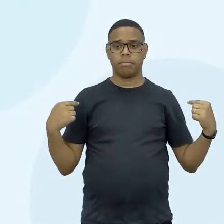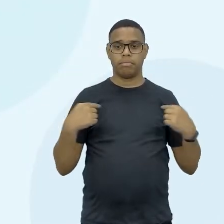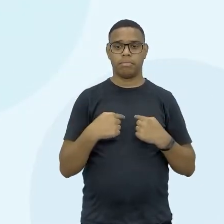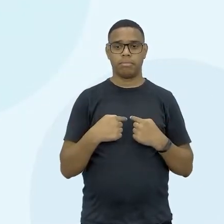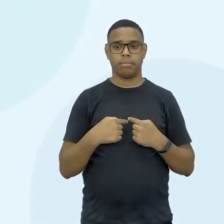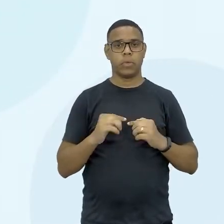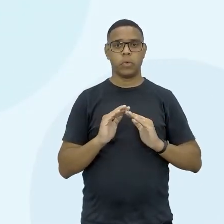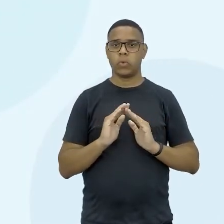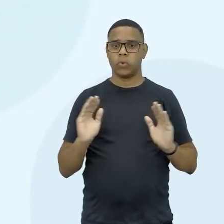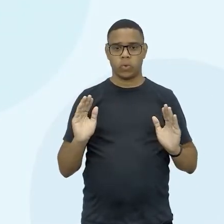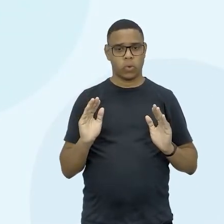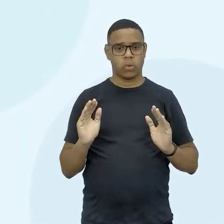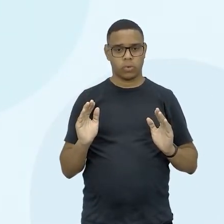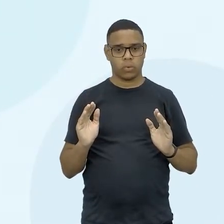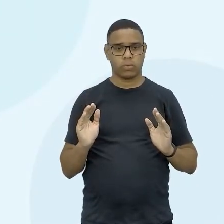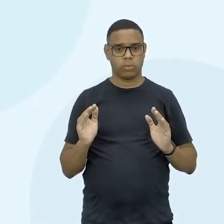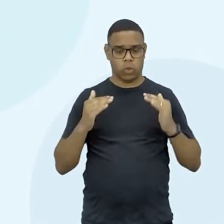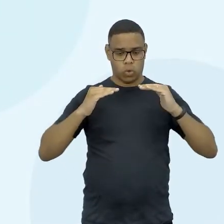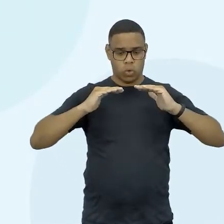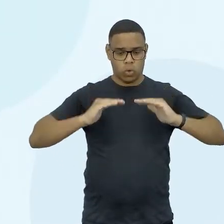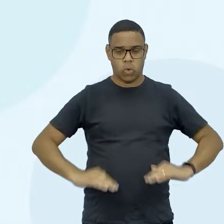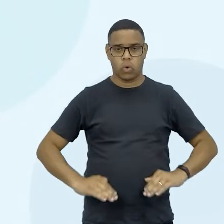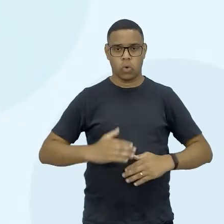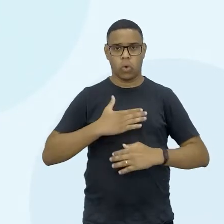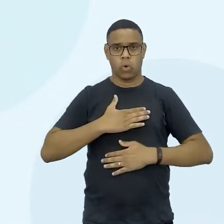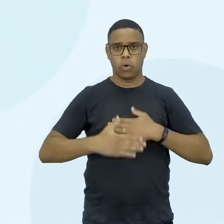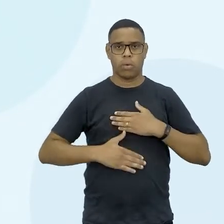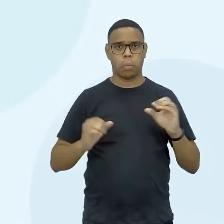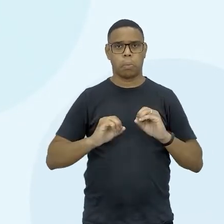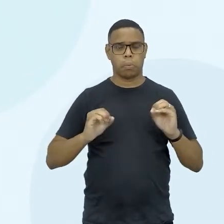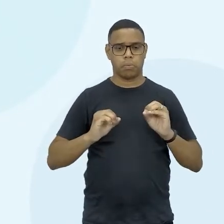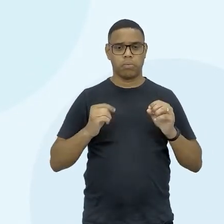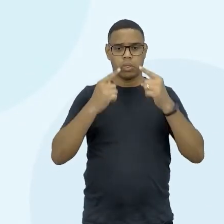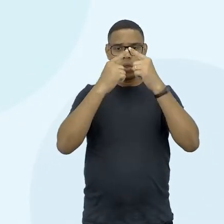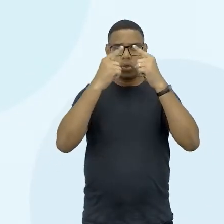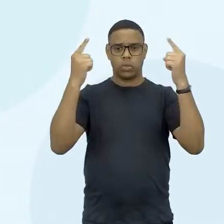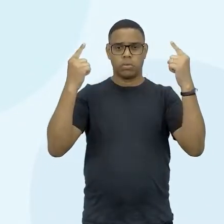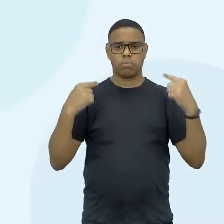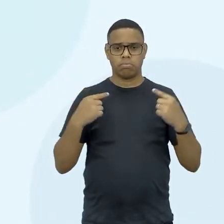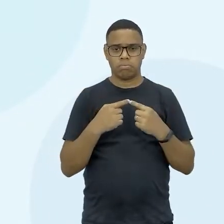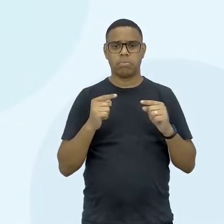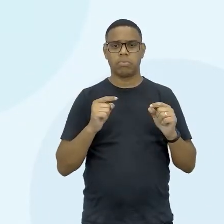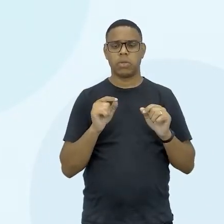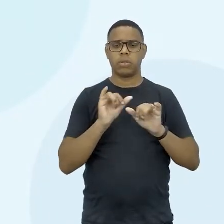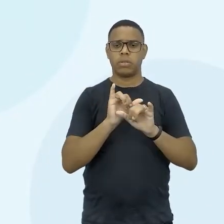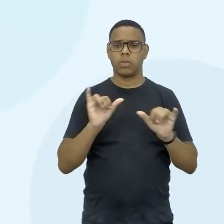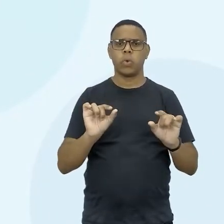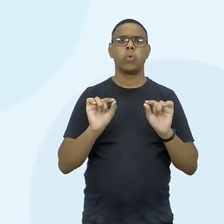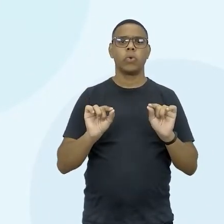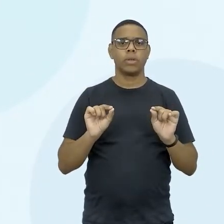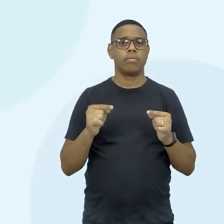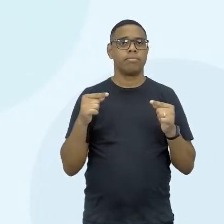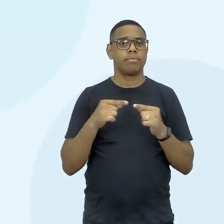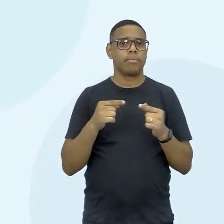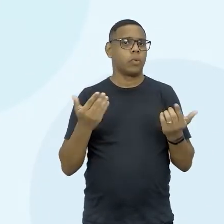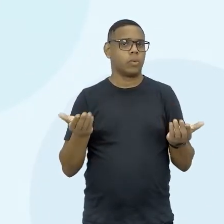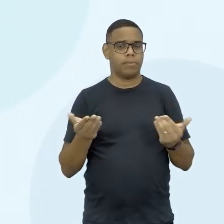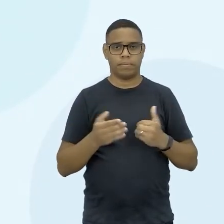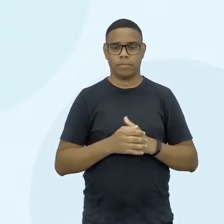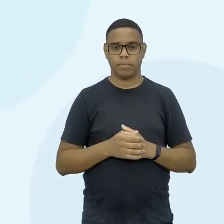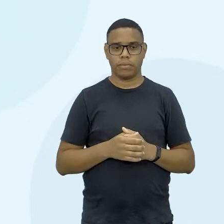cabeça dele totalmente... É o busto. O busto totalmente modificado. Repaginado. Propaganda do quê?